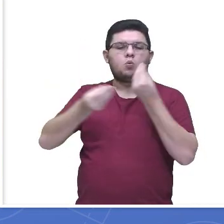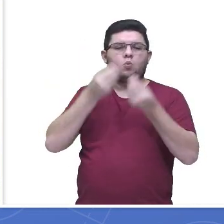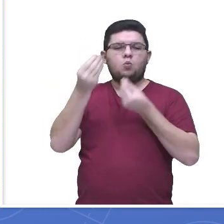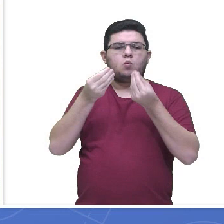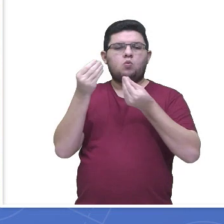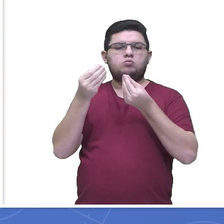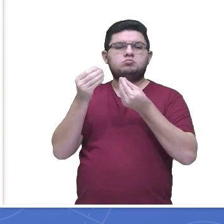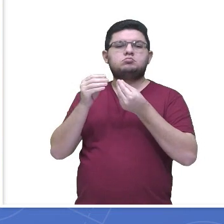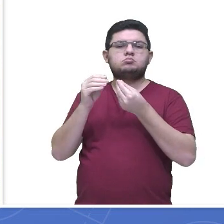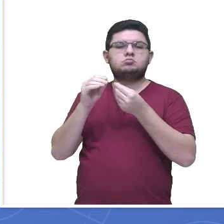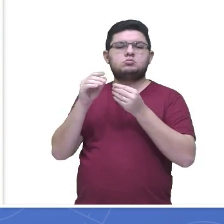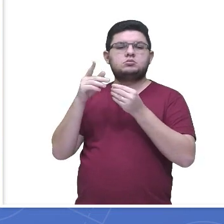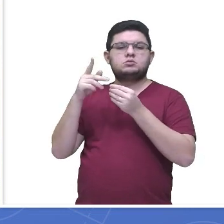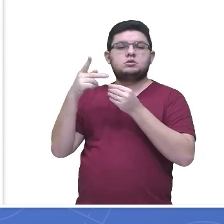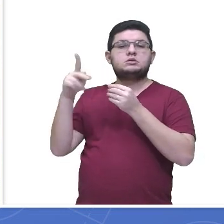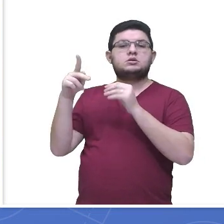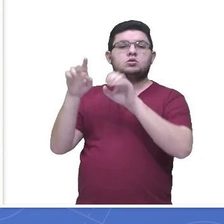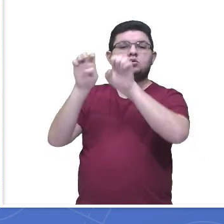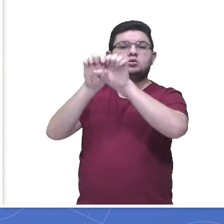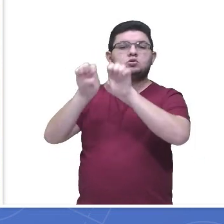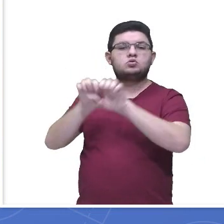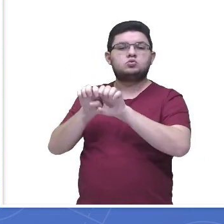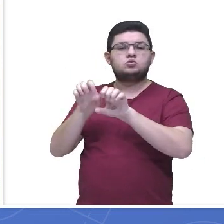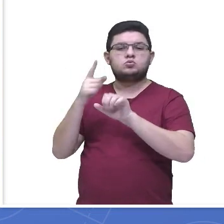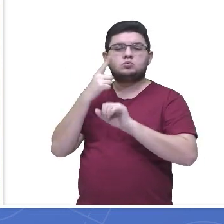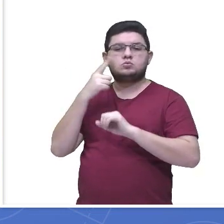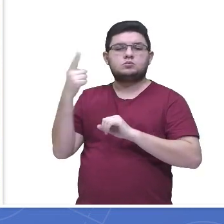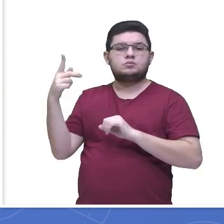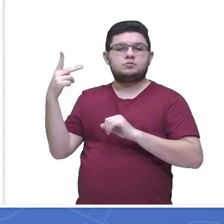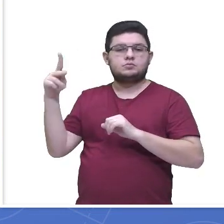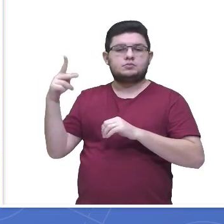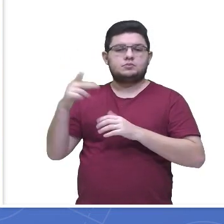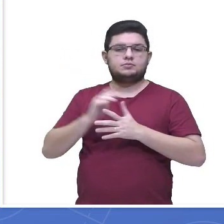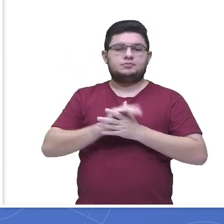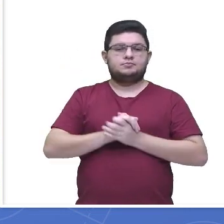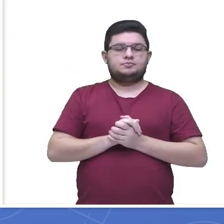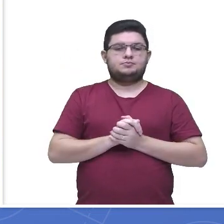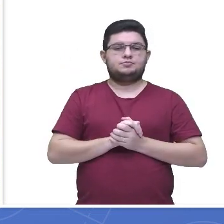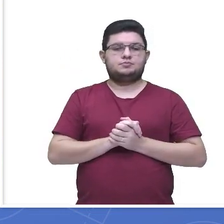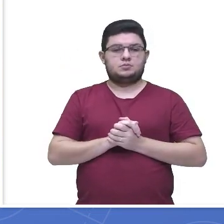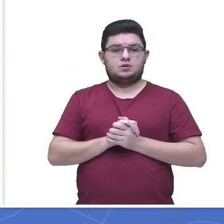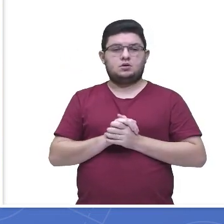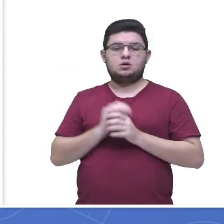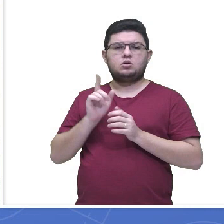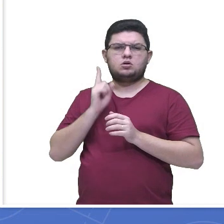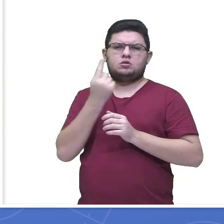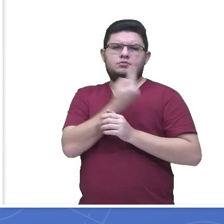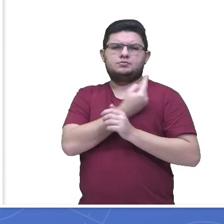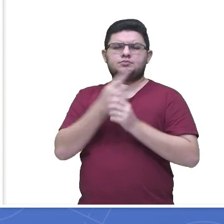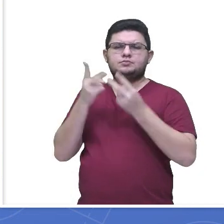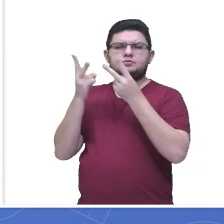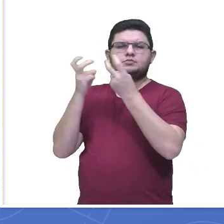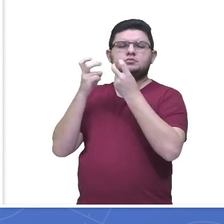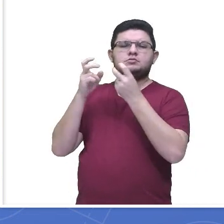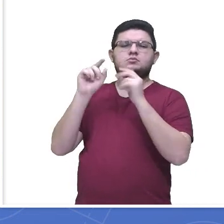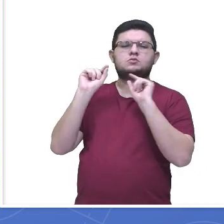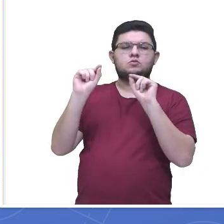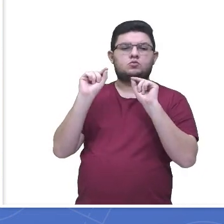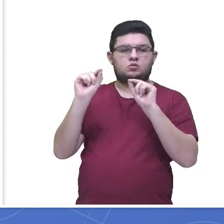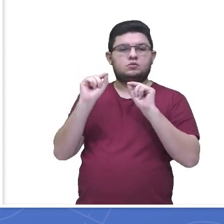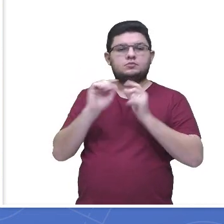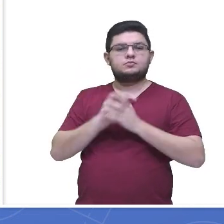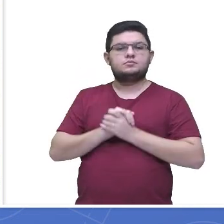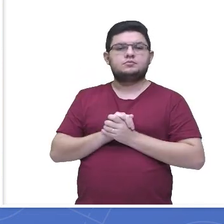a estrutura desse ser, ok? Então, olha lá, a gente está visualizando a sua estrutura. E aí nós